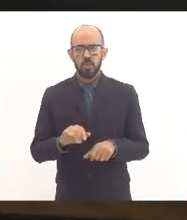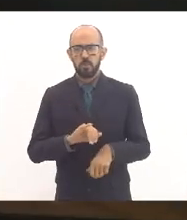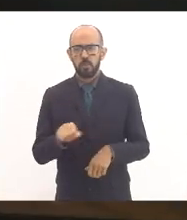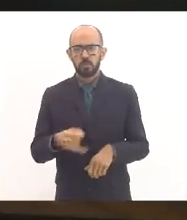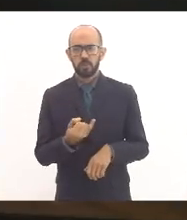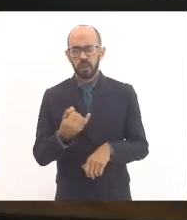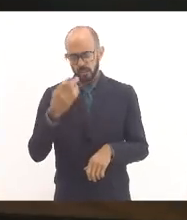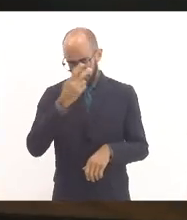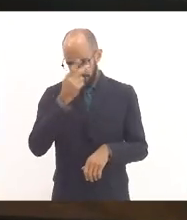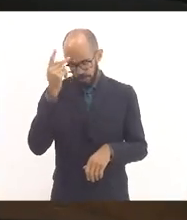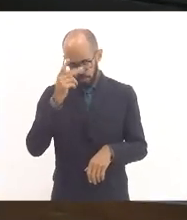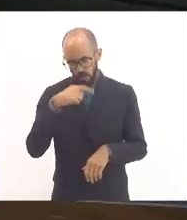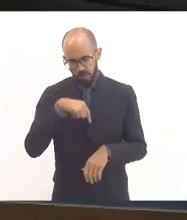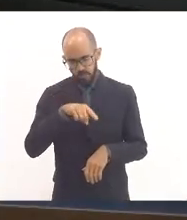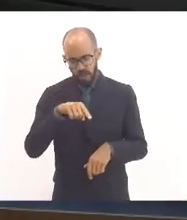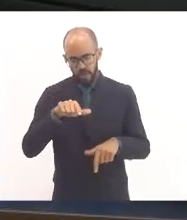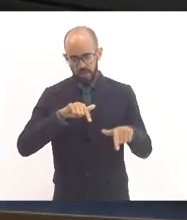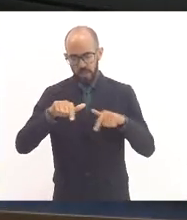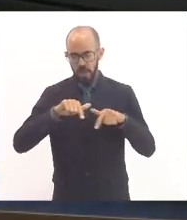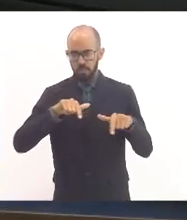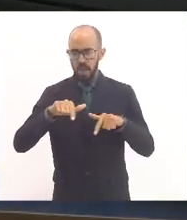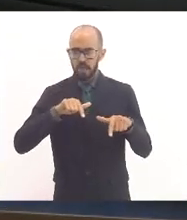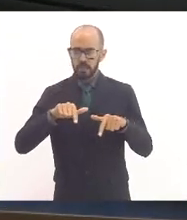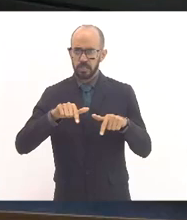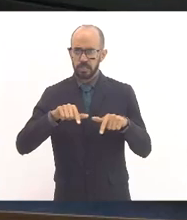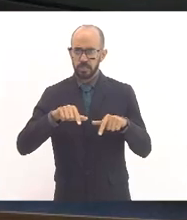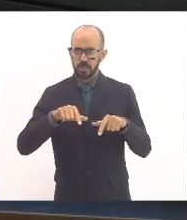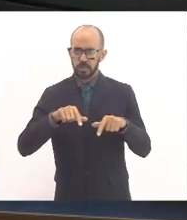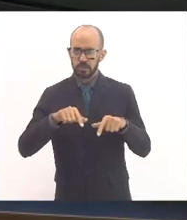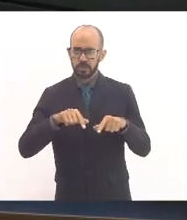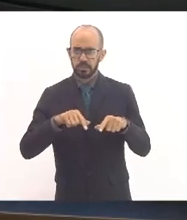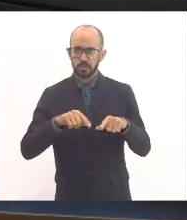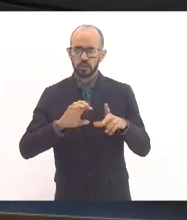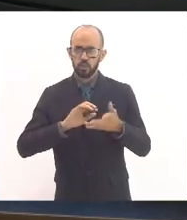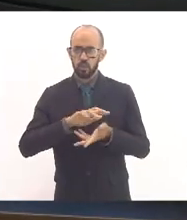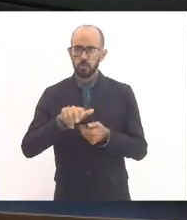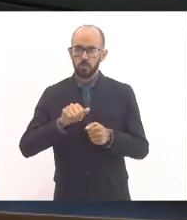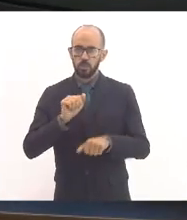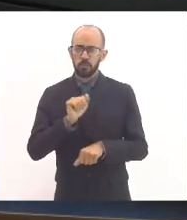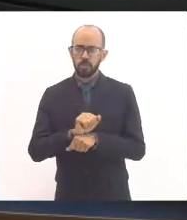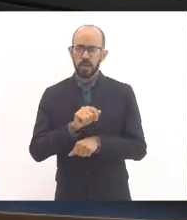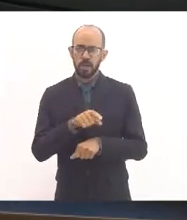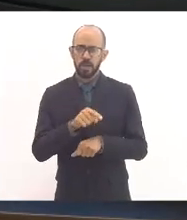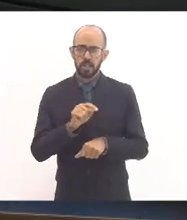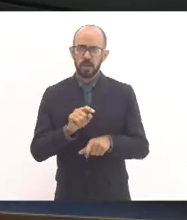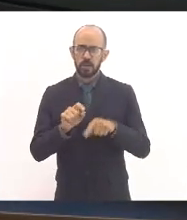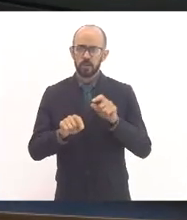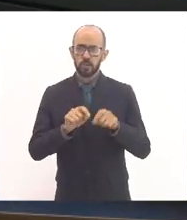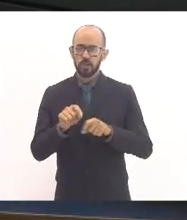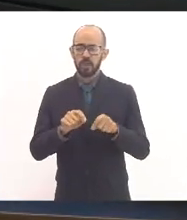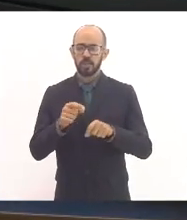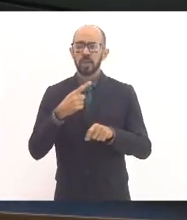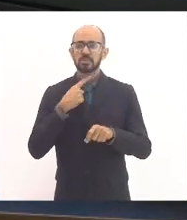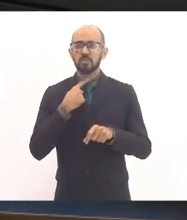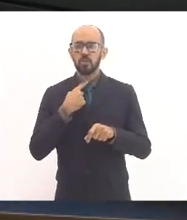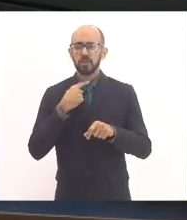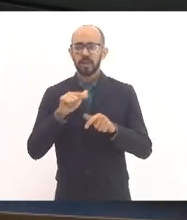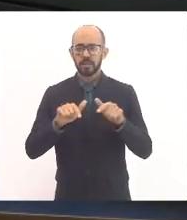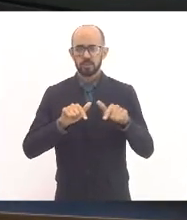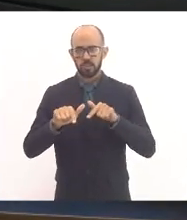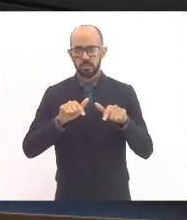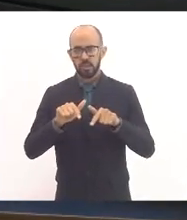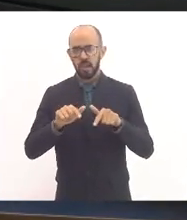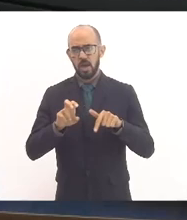arrebenta positar o cara que trabalha muito e aí todo mundo parar de ter aquele ímpeto de